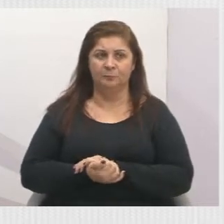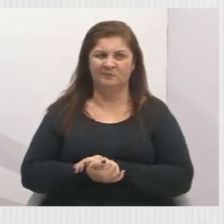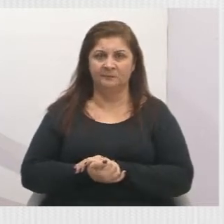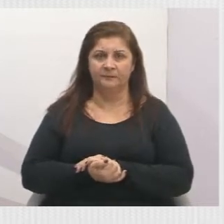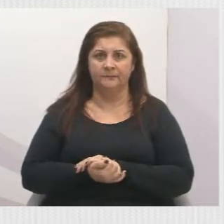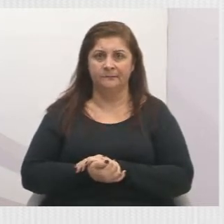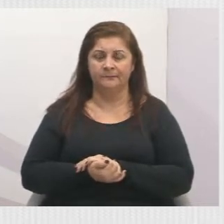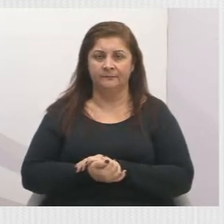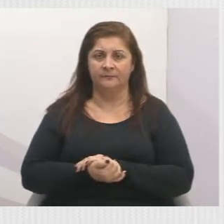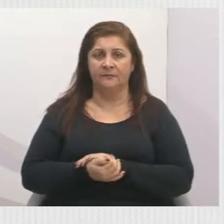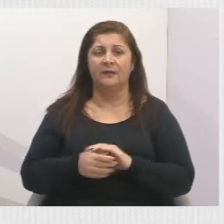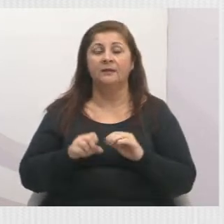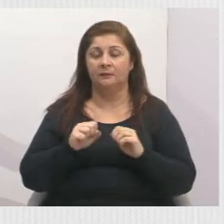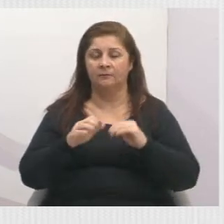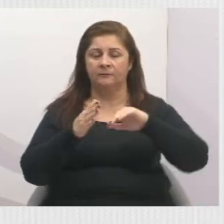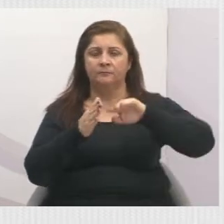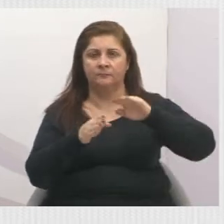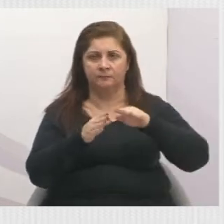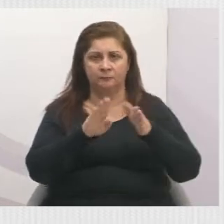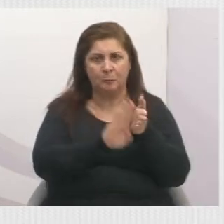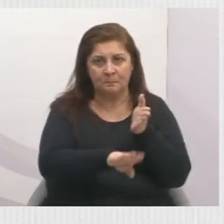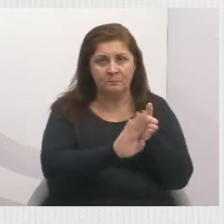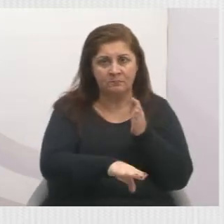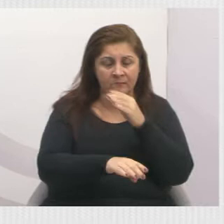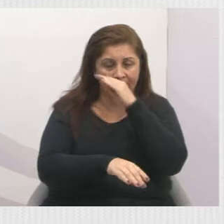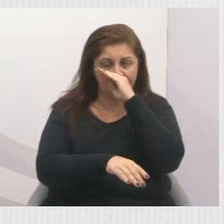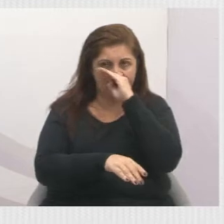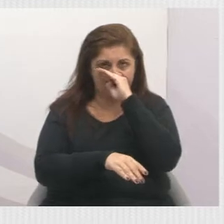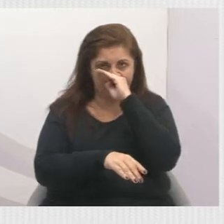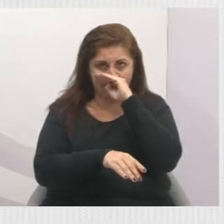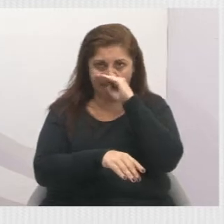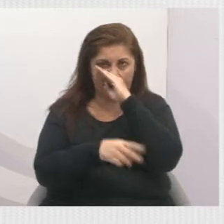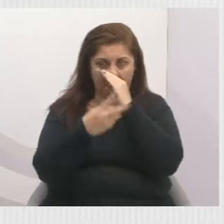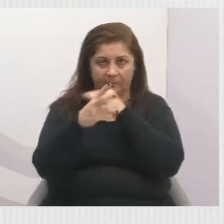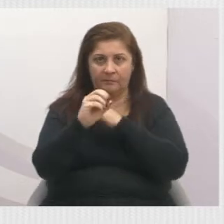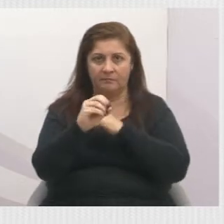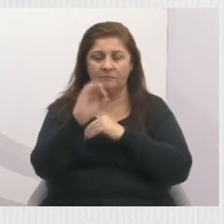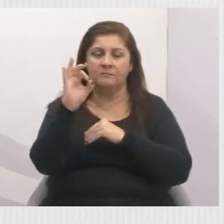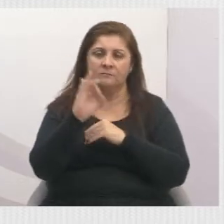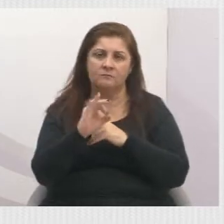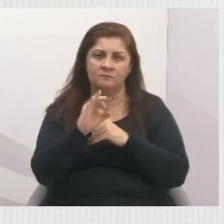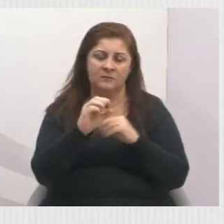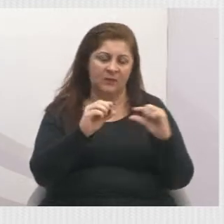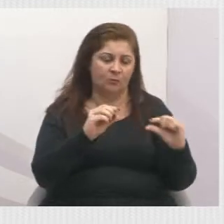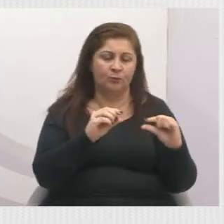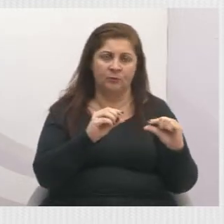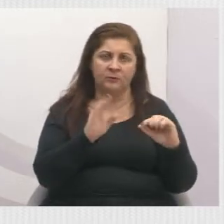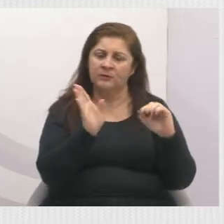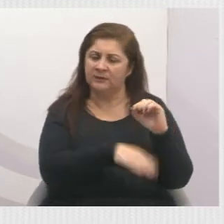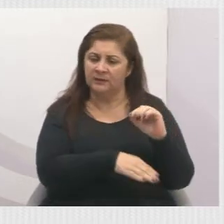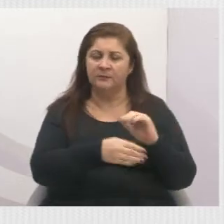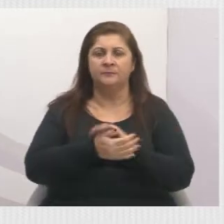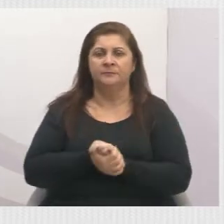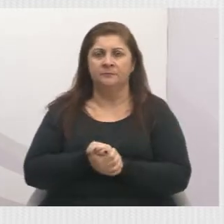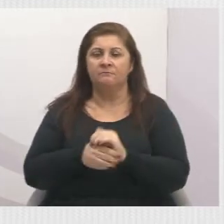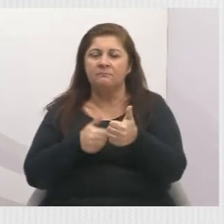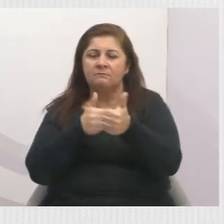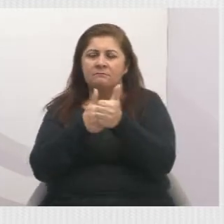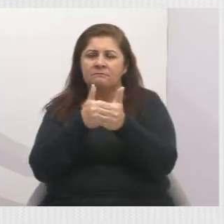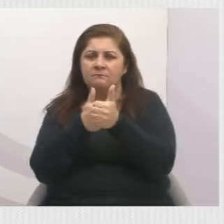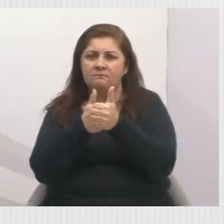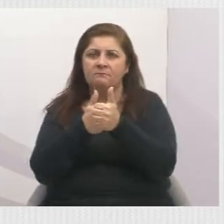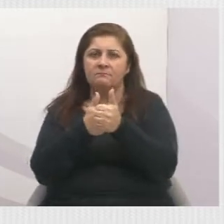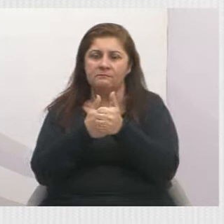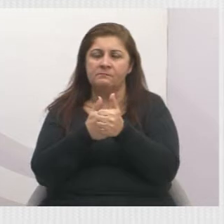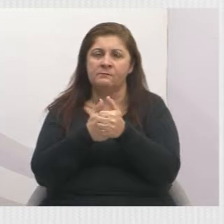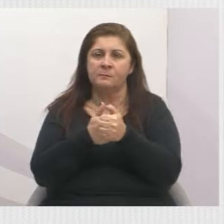Haverá uma exclusão, portanto, de 20% das contribuições, com certeza as menores, para que a gente aproxime o máximo que